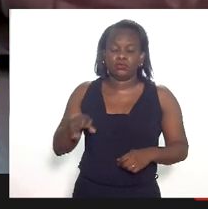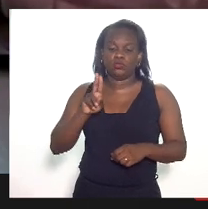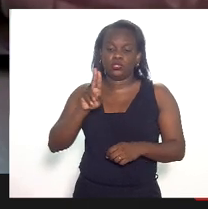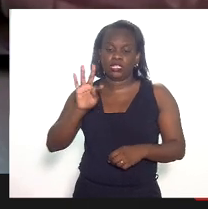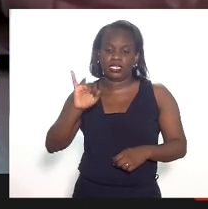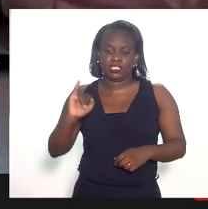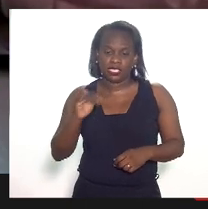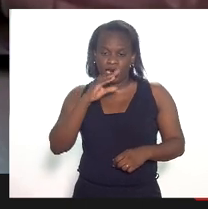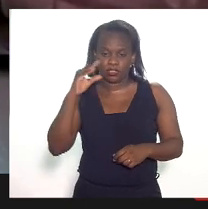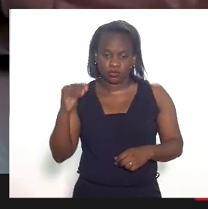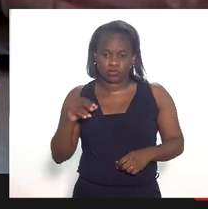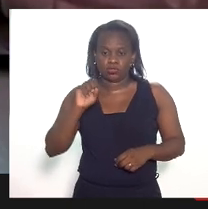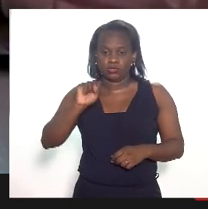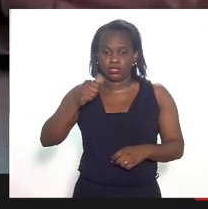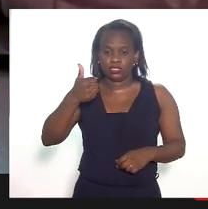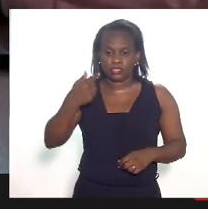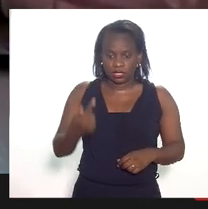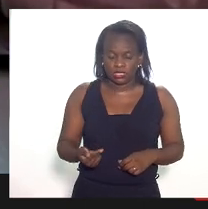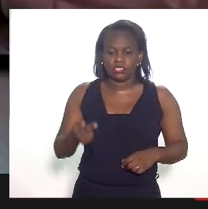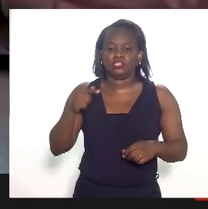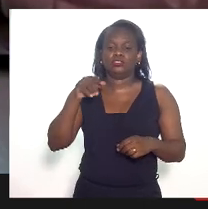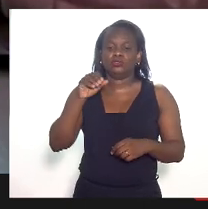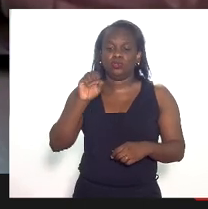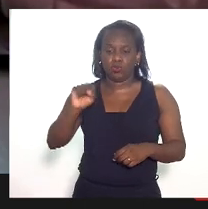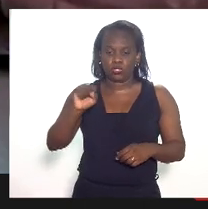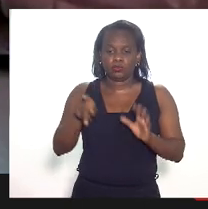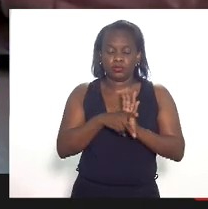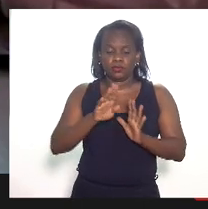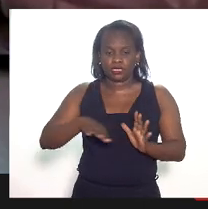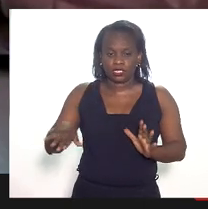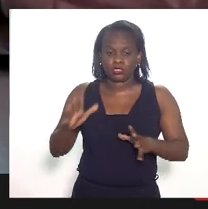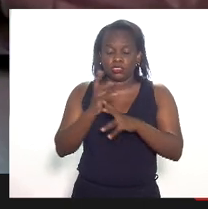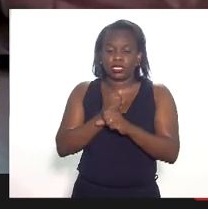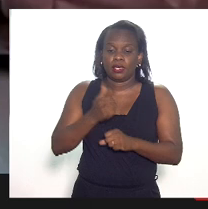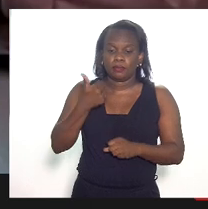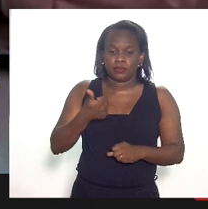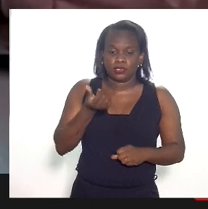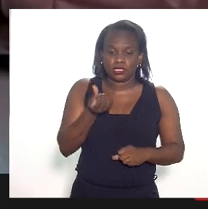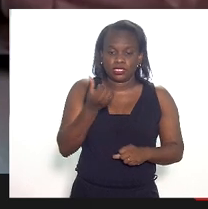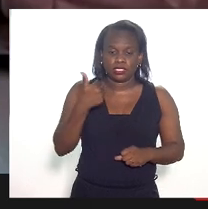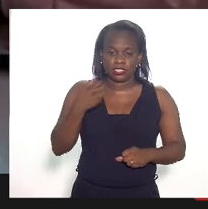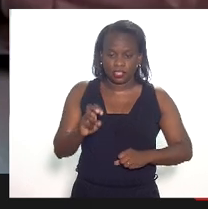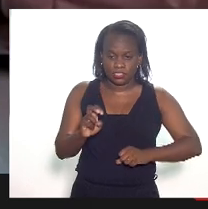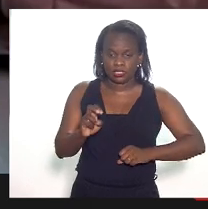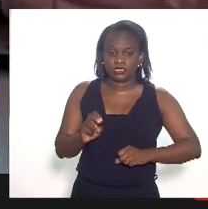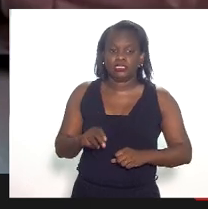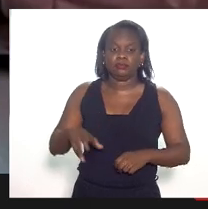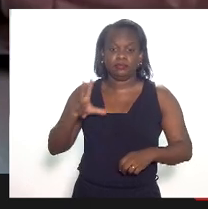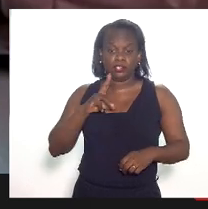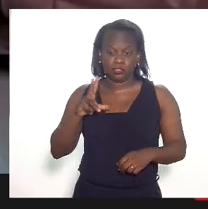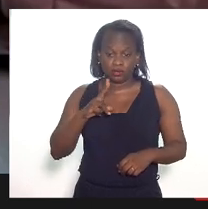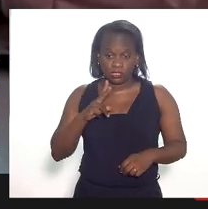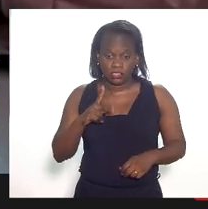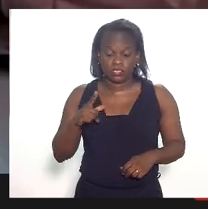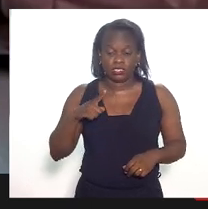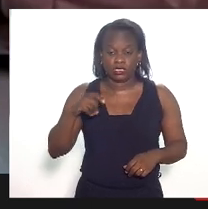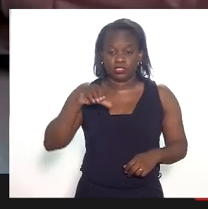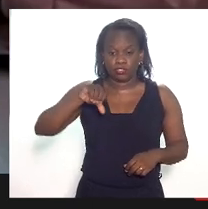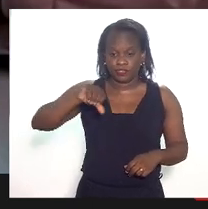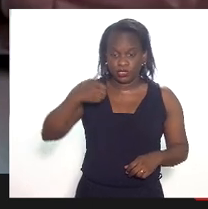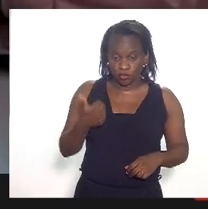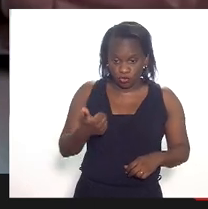UTI adulto 817 e 8 UTI pediátrica, total de 1.615. E privada,